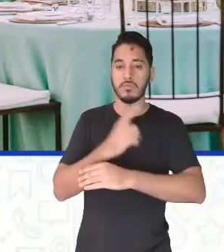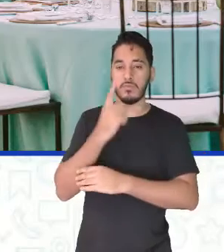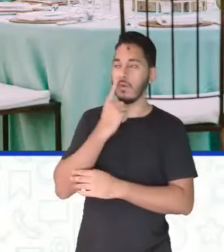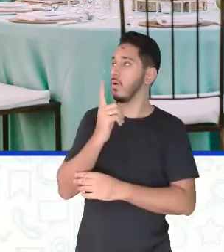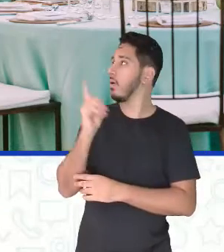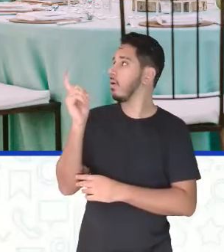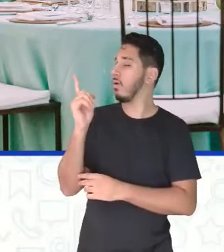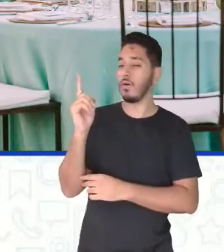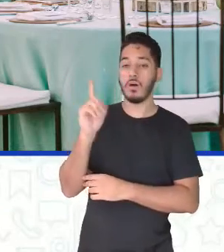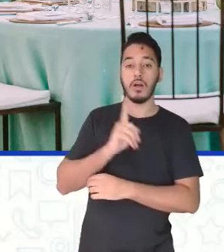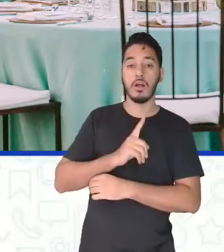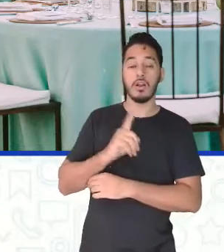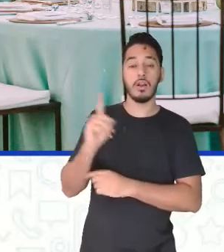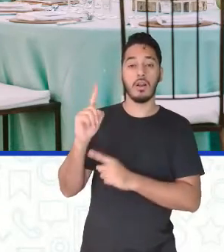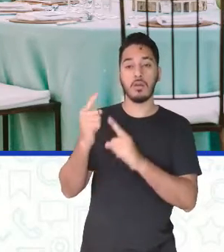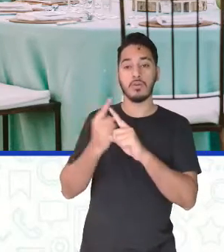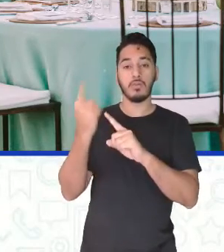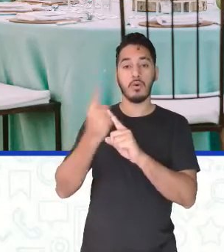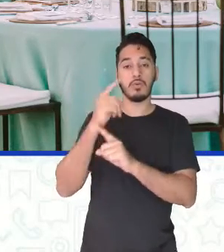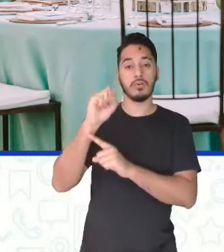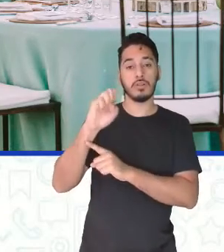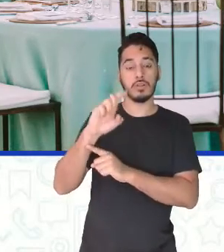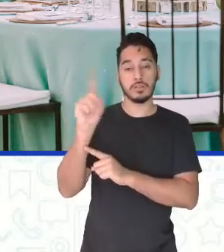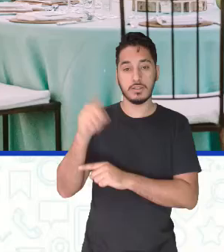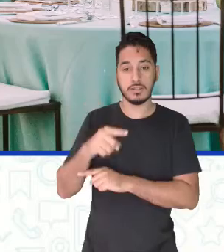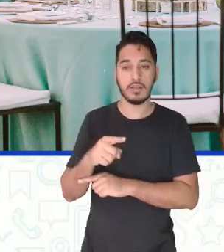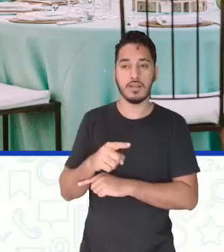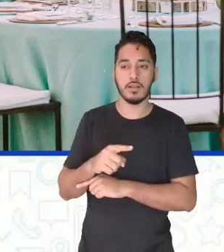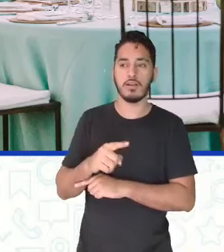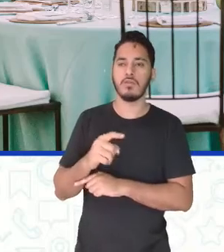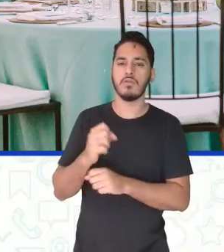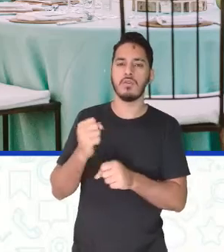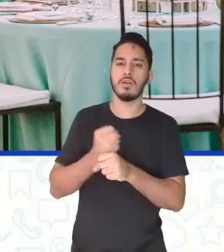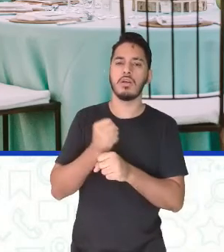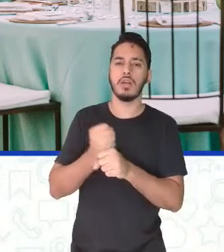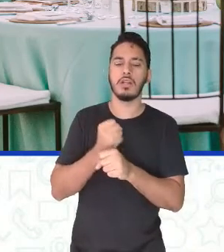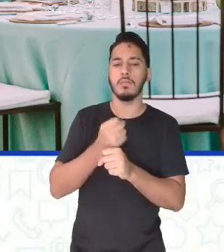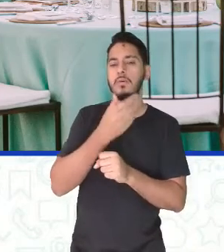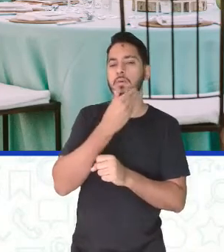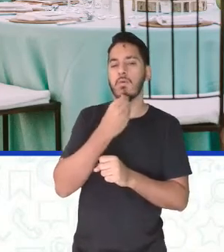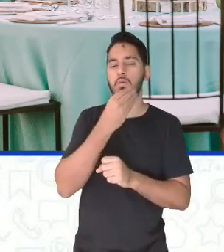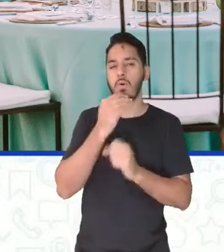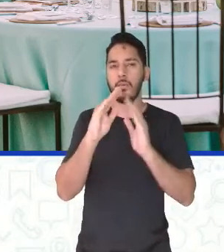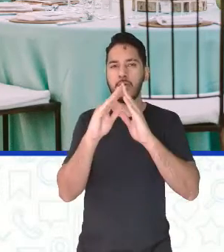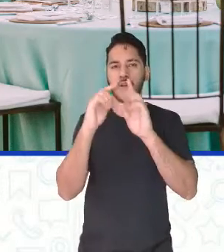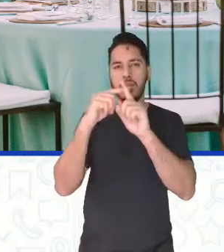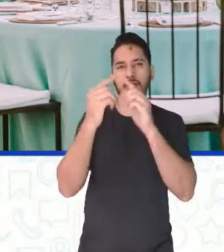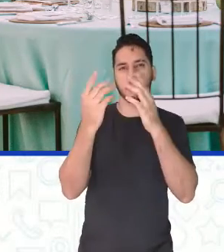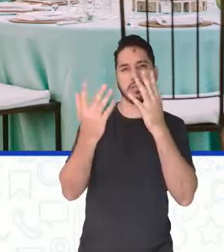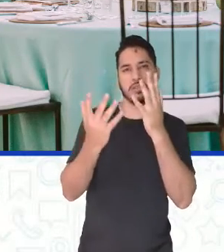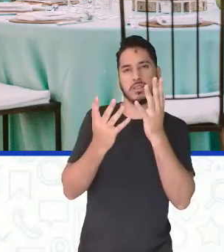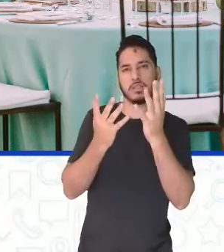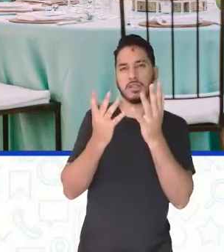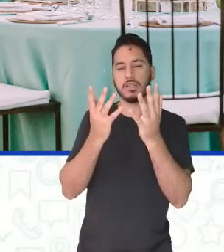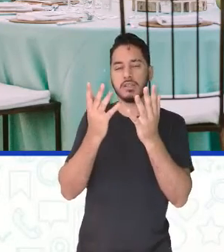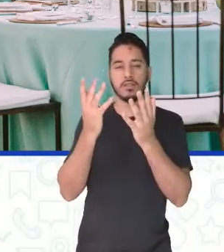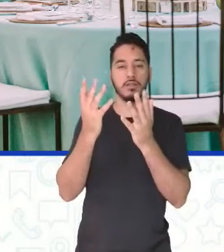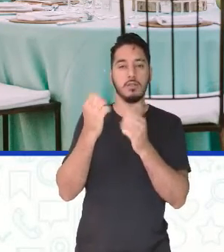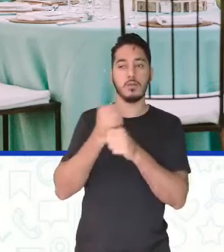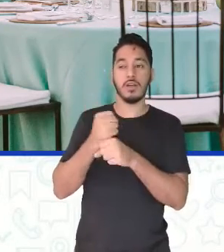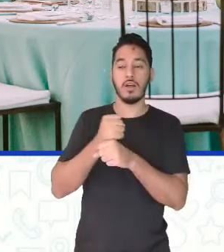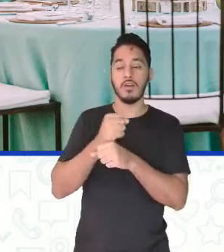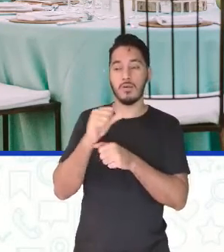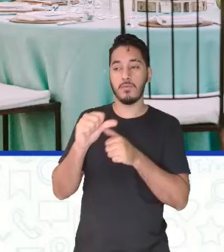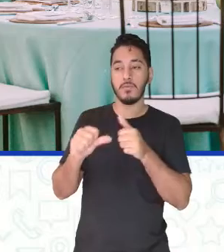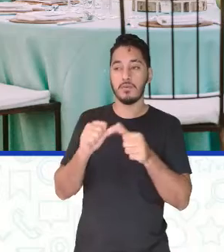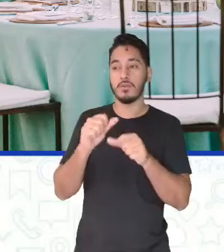igreja, eita lá, a paisagem também cultural, mudada pelo homem, né? Essas paisagens vão se alterando ao longo dos anos